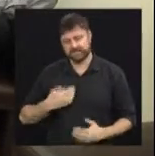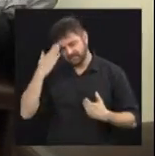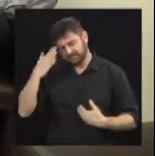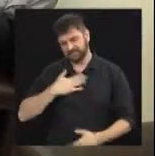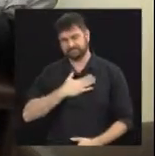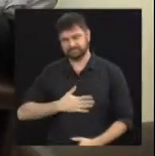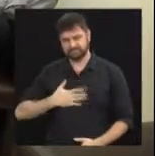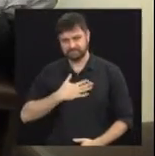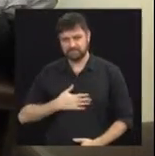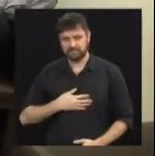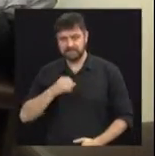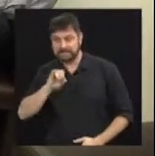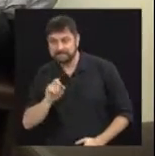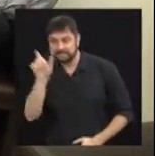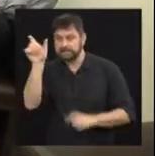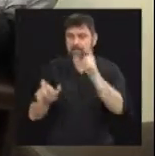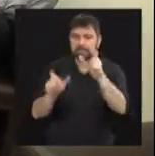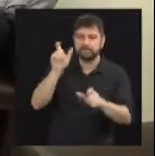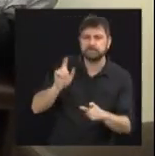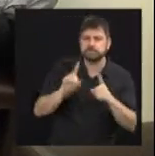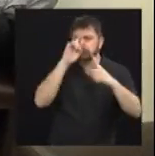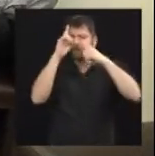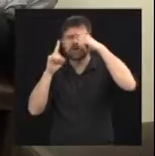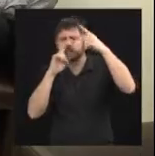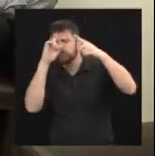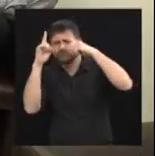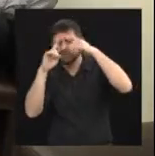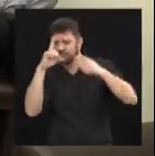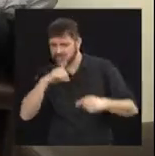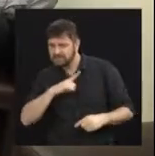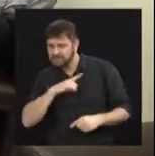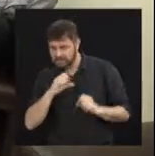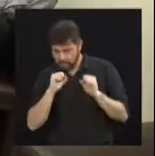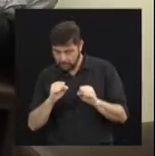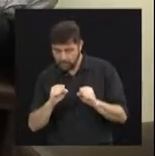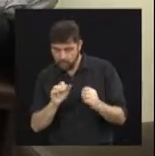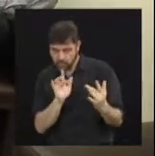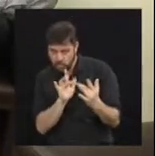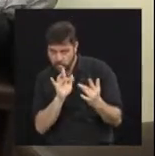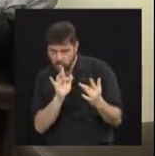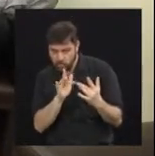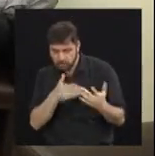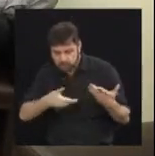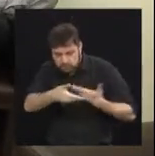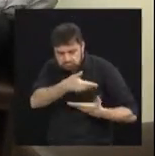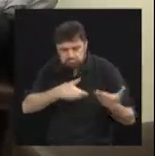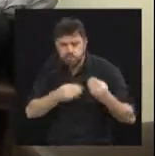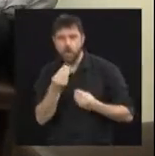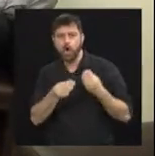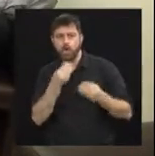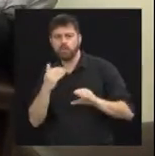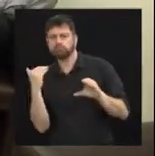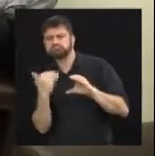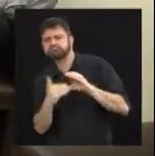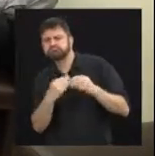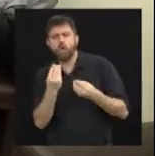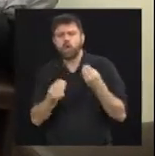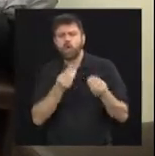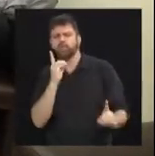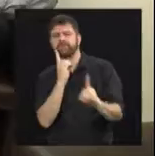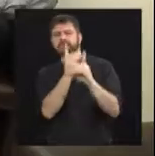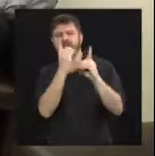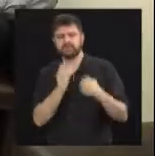foi um grande prazer. Doutora, e se alguém ainda tiver mais alguma dúvida, pode entrar em contato com a senhora? Como